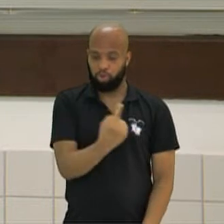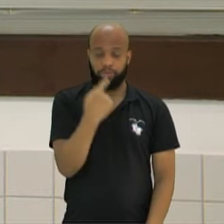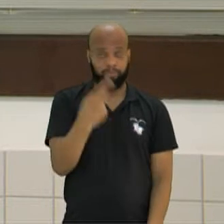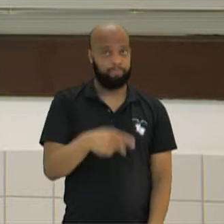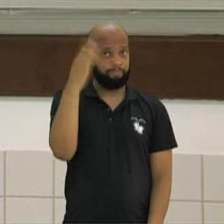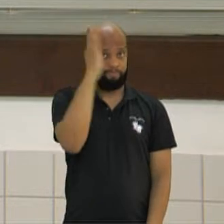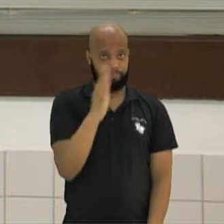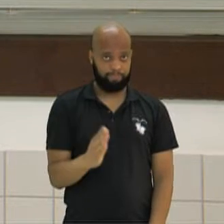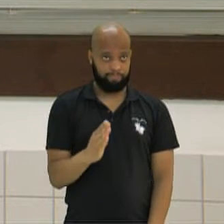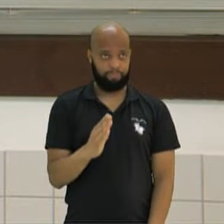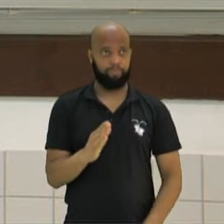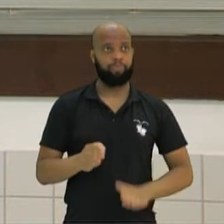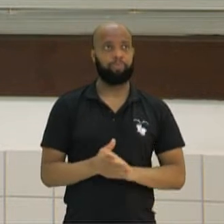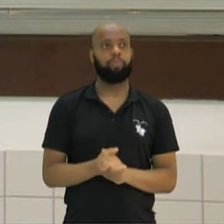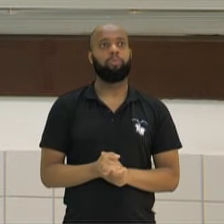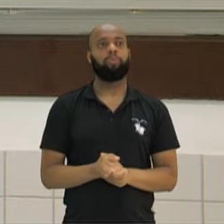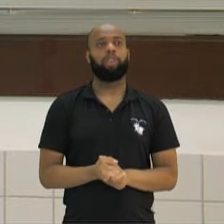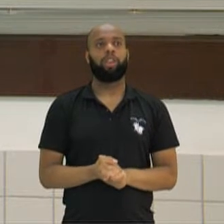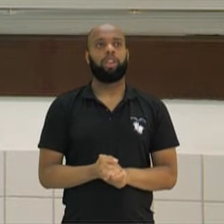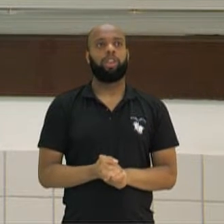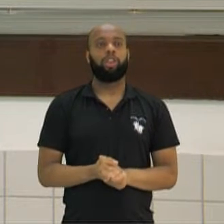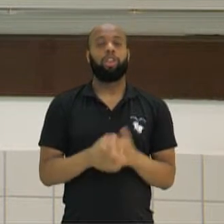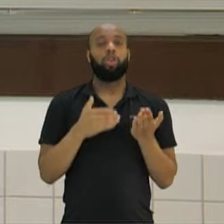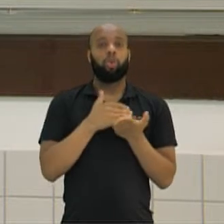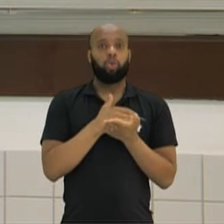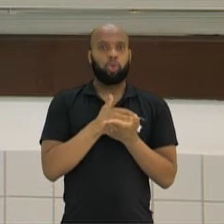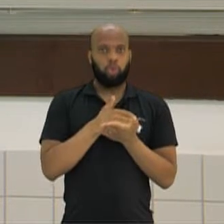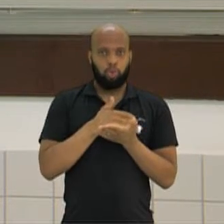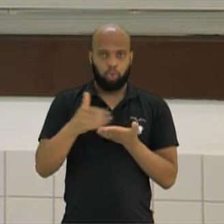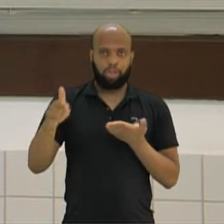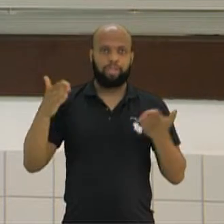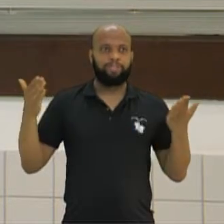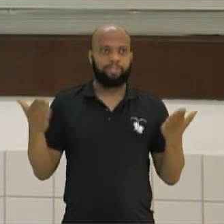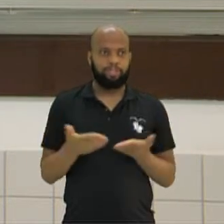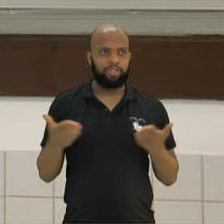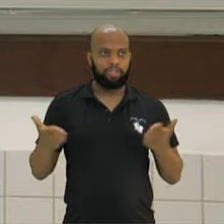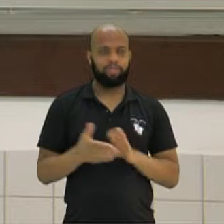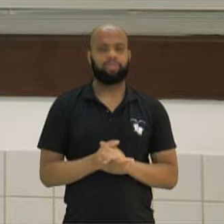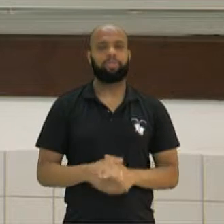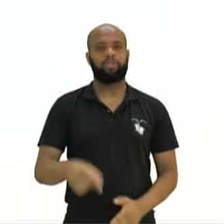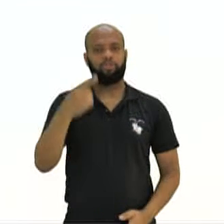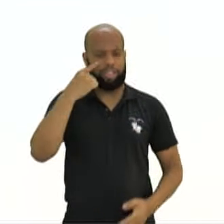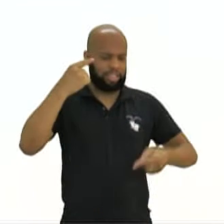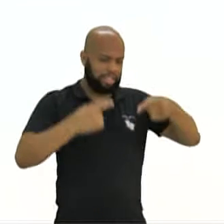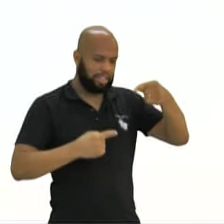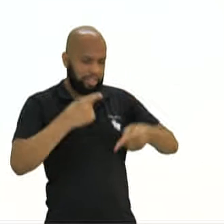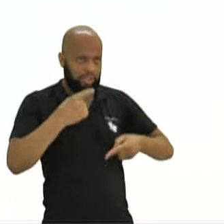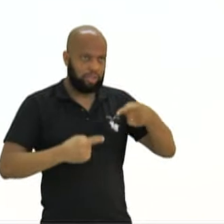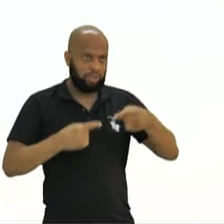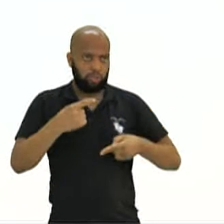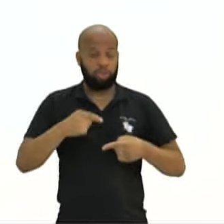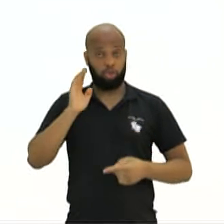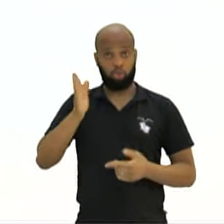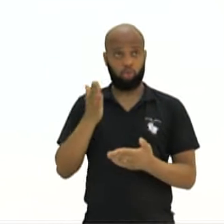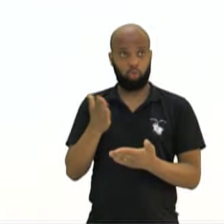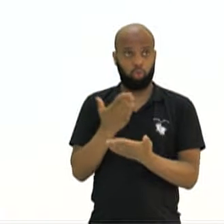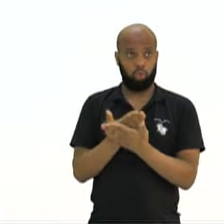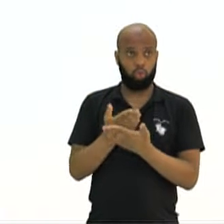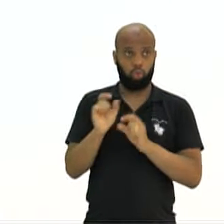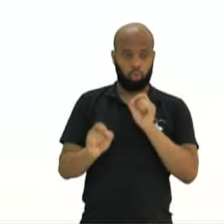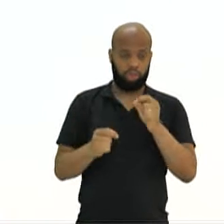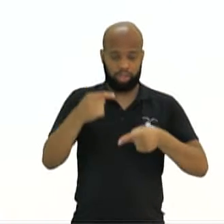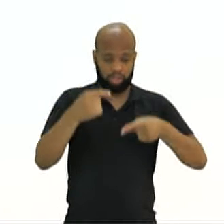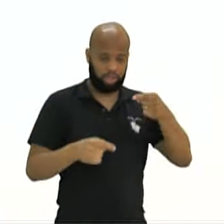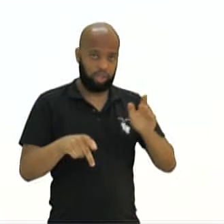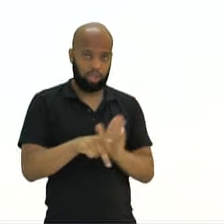brasileiros. Fechou? Fechou não, começou. Vamos ver, a disputa do mundo, vocês viram na aula passada, né? A disputa do